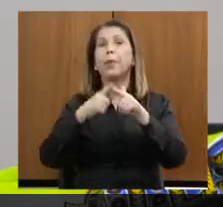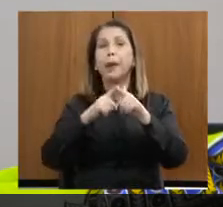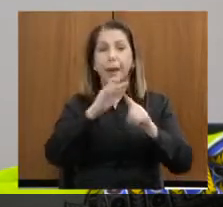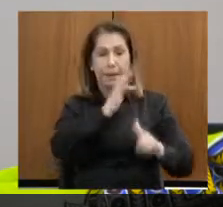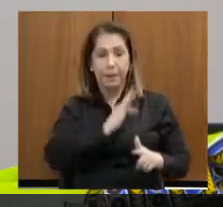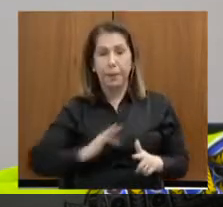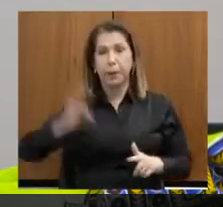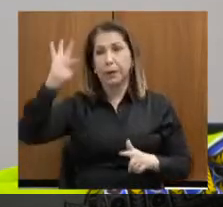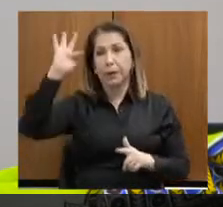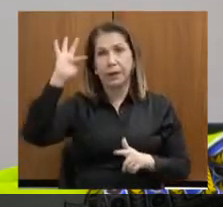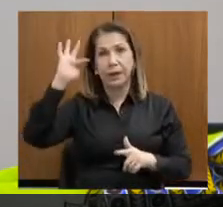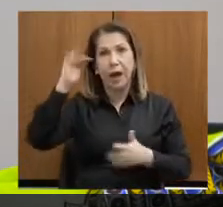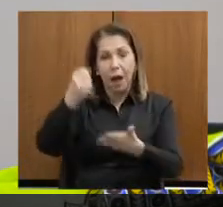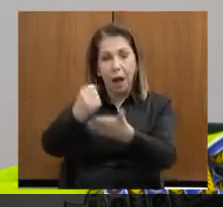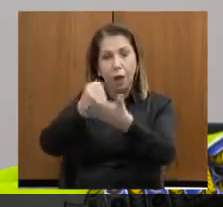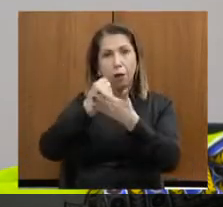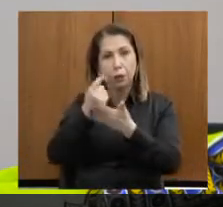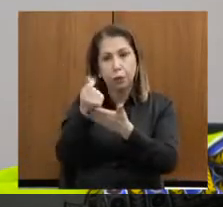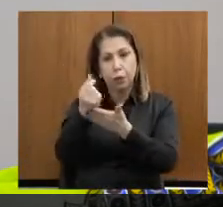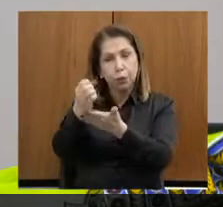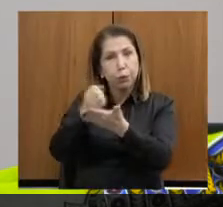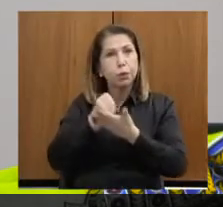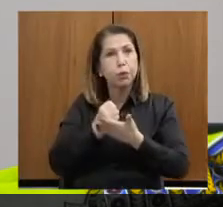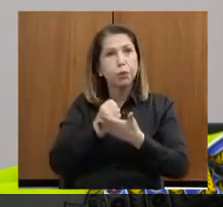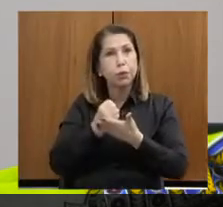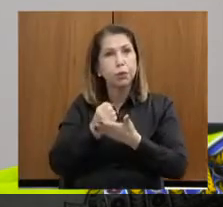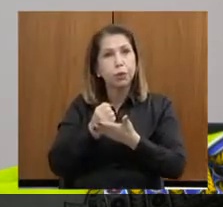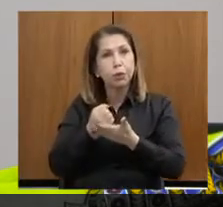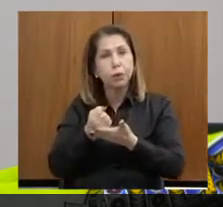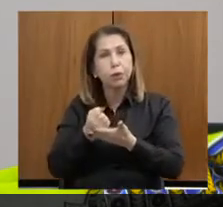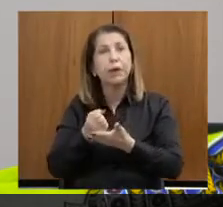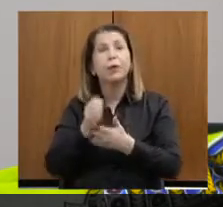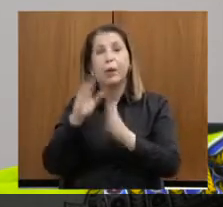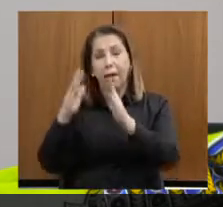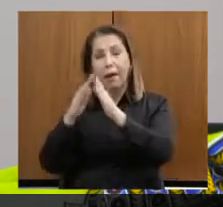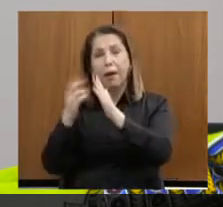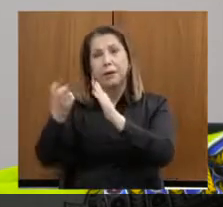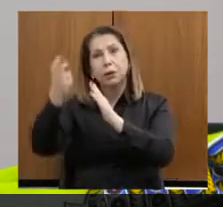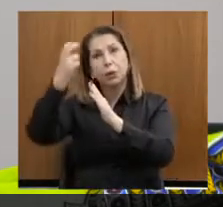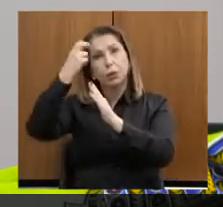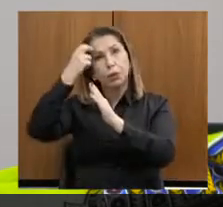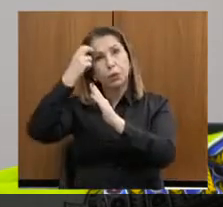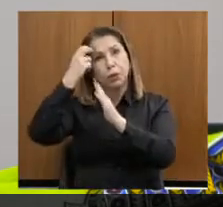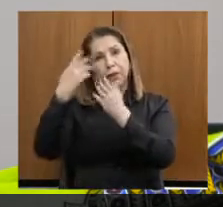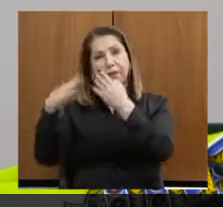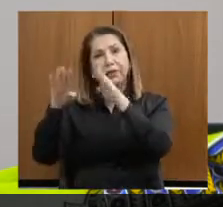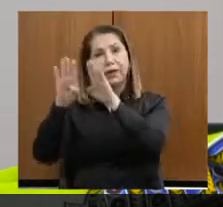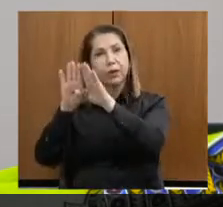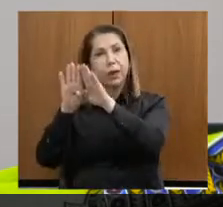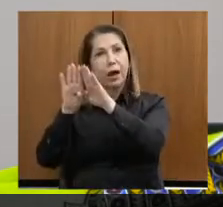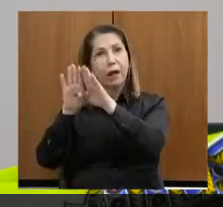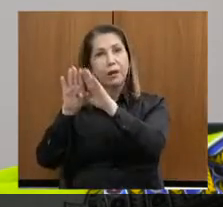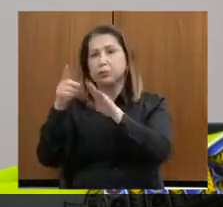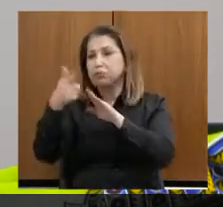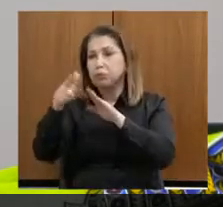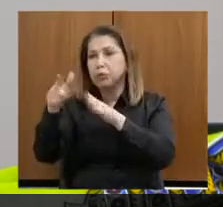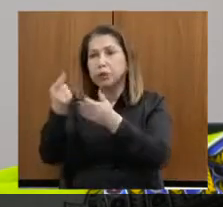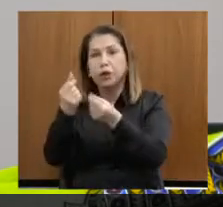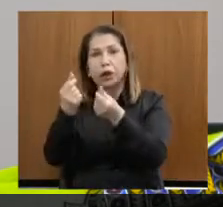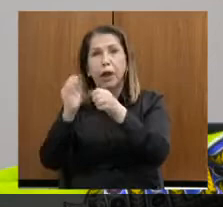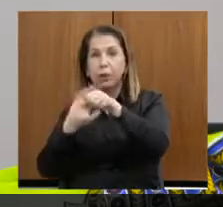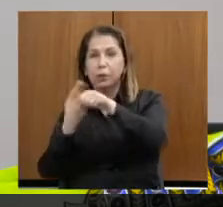o auxílio emergencial para cultura para aquelas casas ficar fechadas tá aquelas que não puderam arrecadar